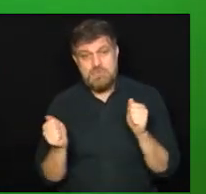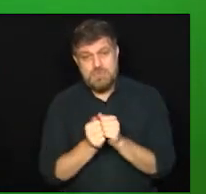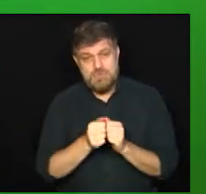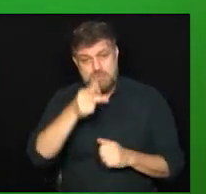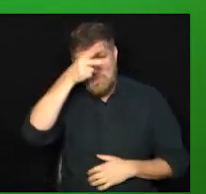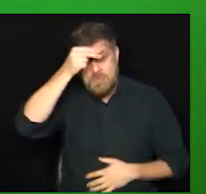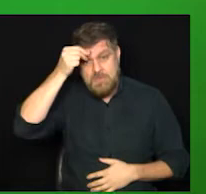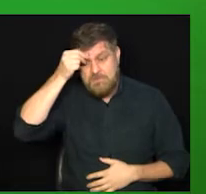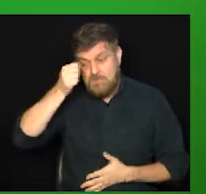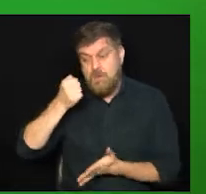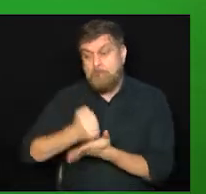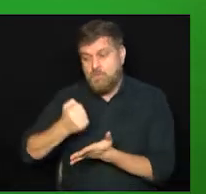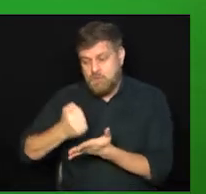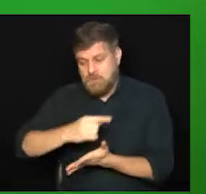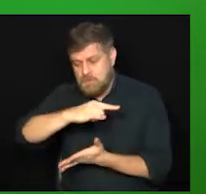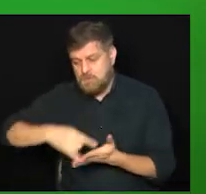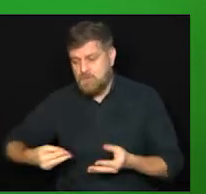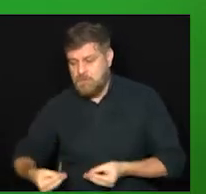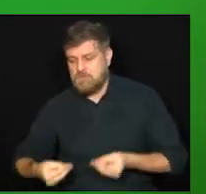Ok.